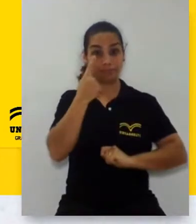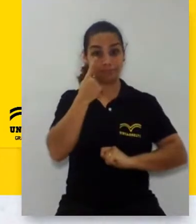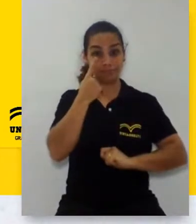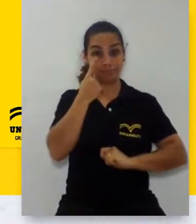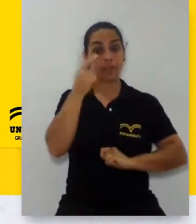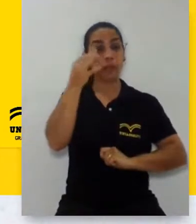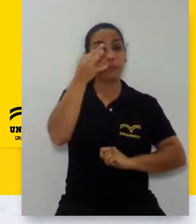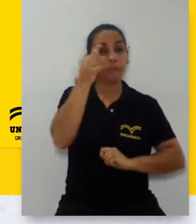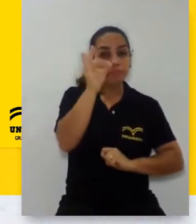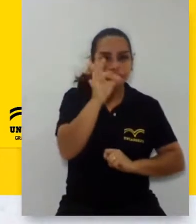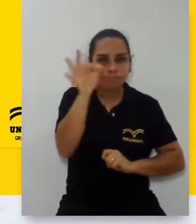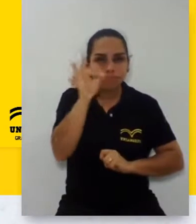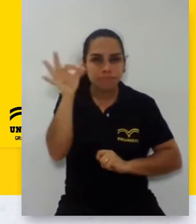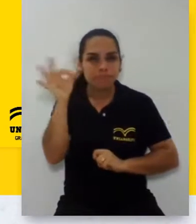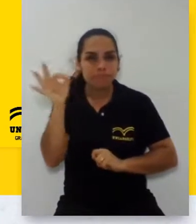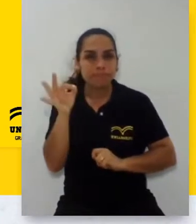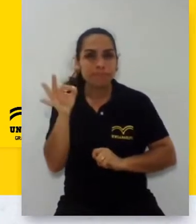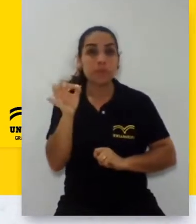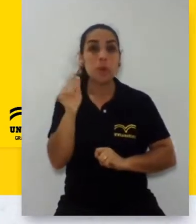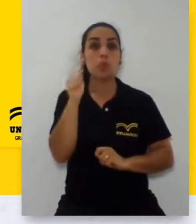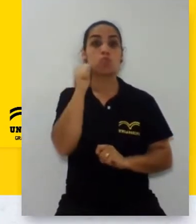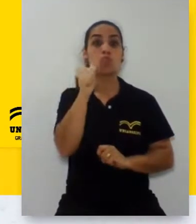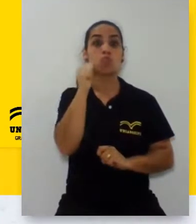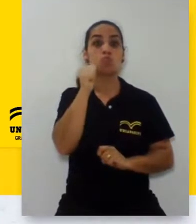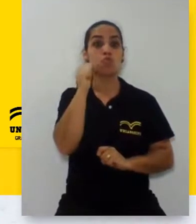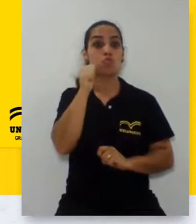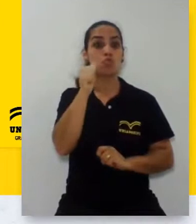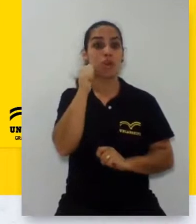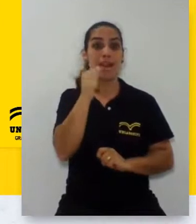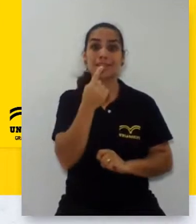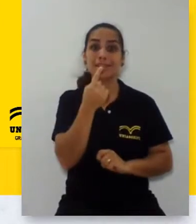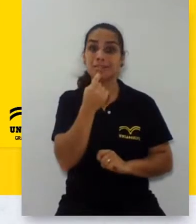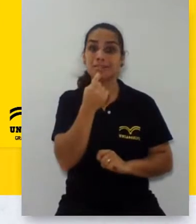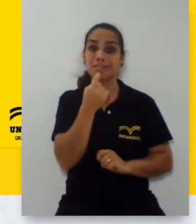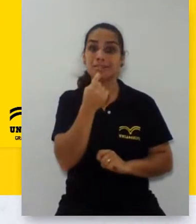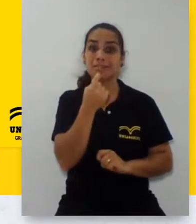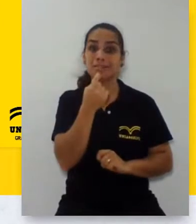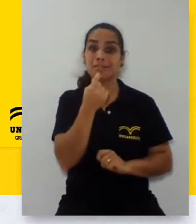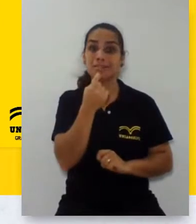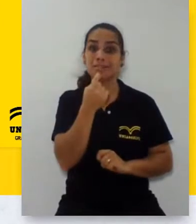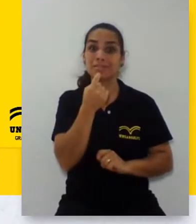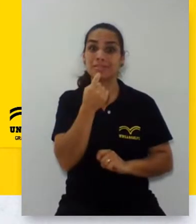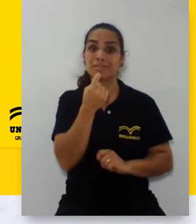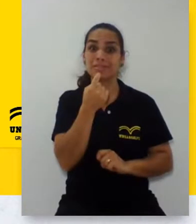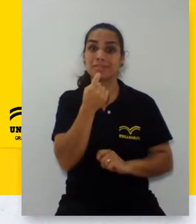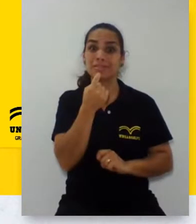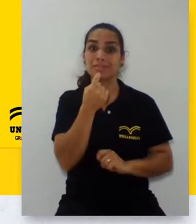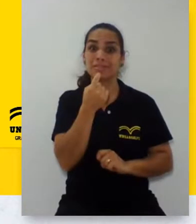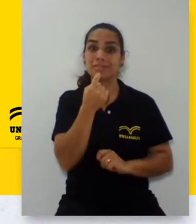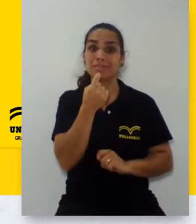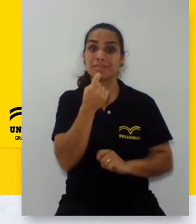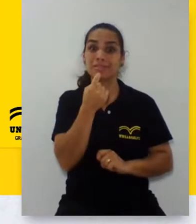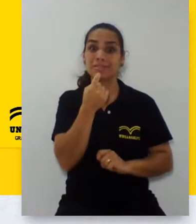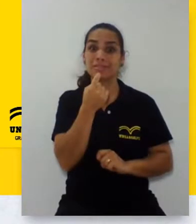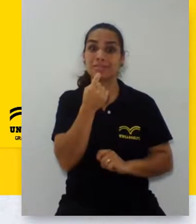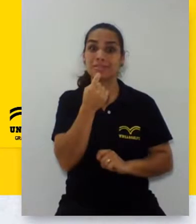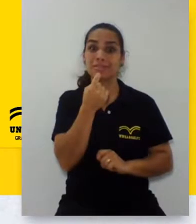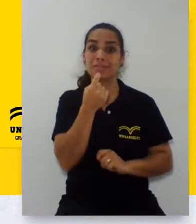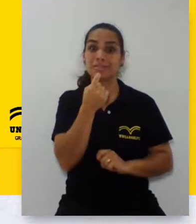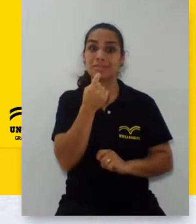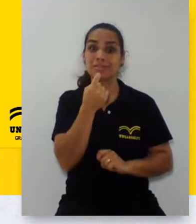chegaram no vermelho, segundo esse estudo, mas as mulheres já estão aqui no vermelho no mapa, ou seja,